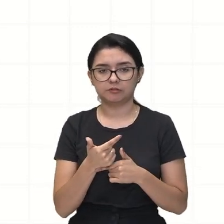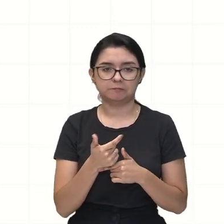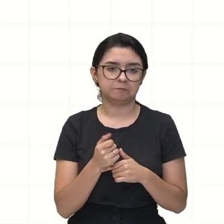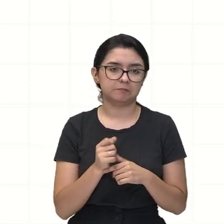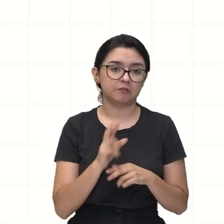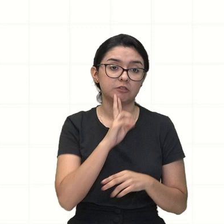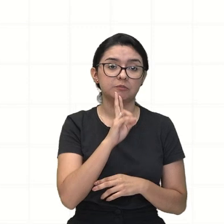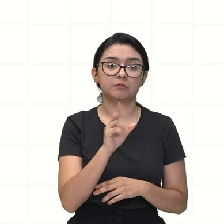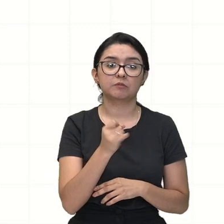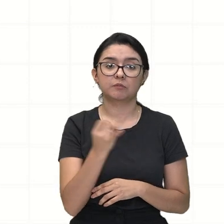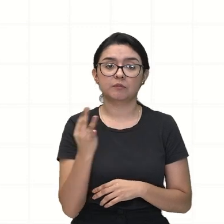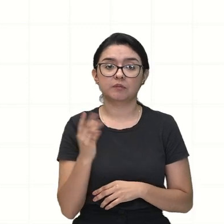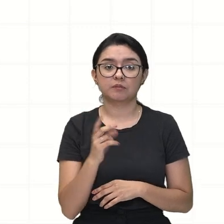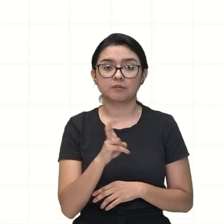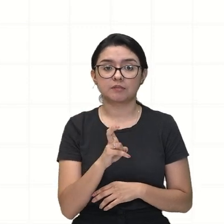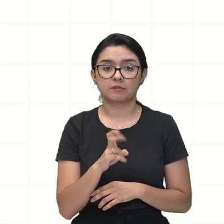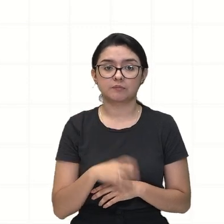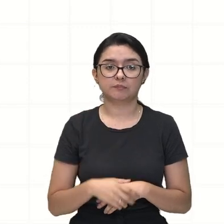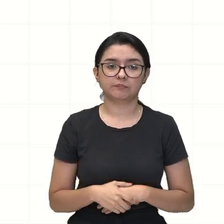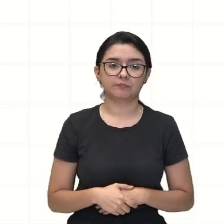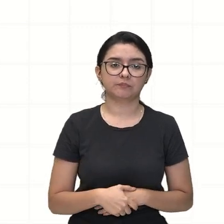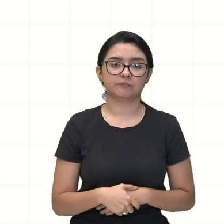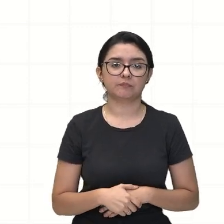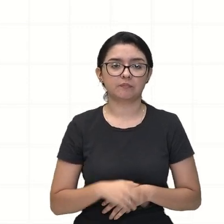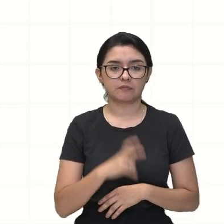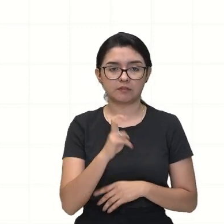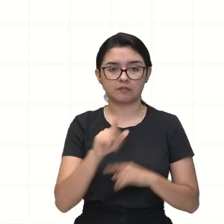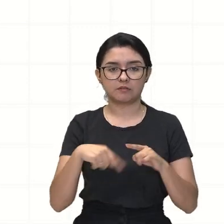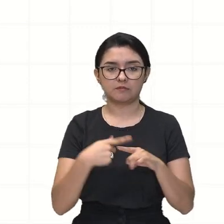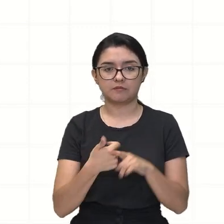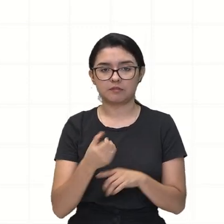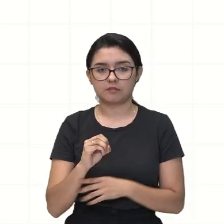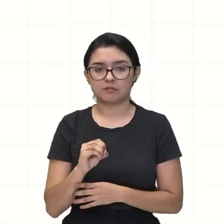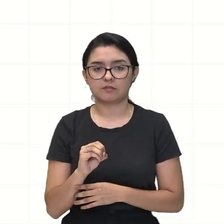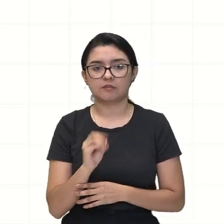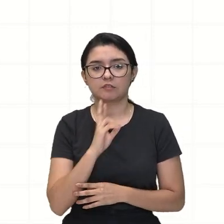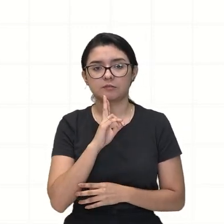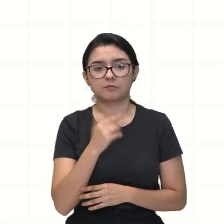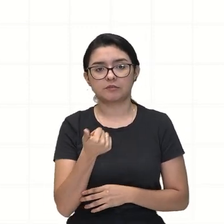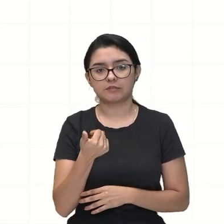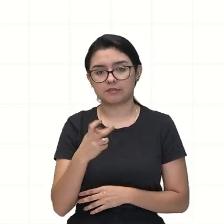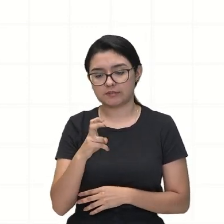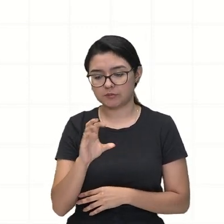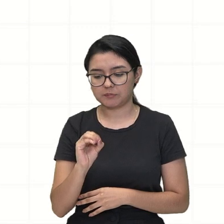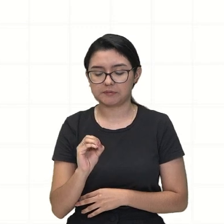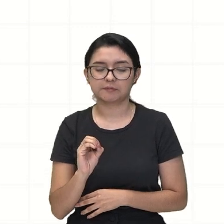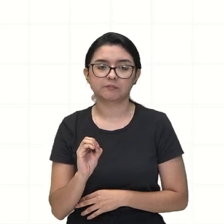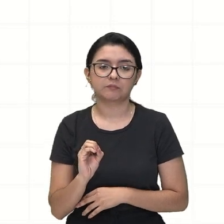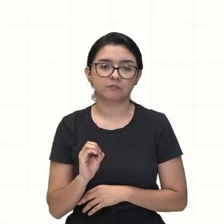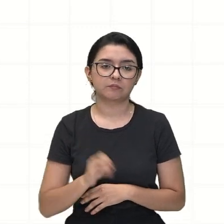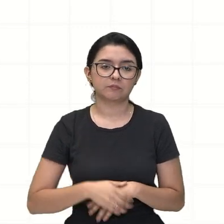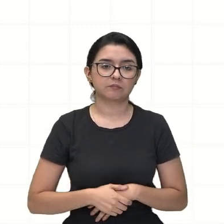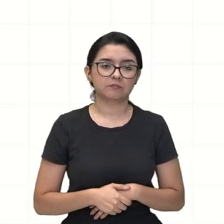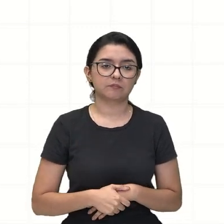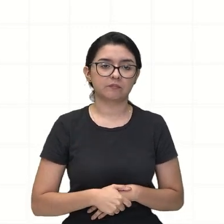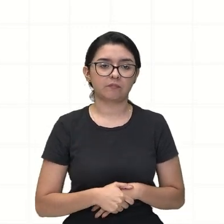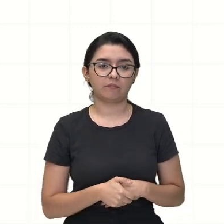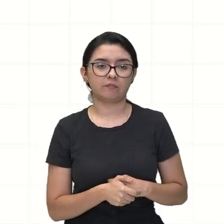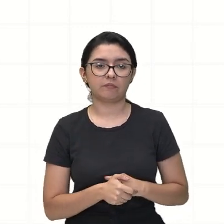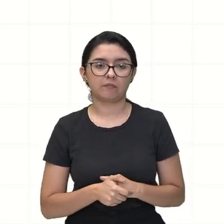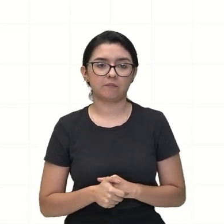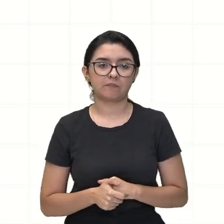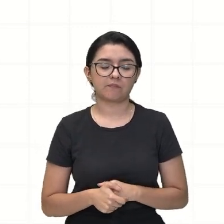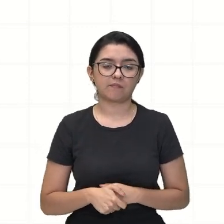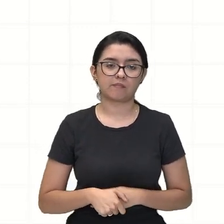dá quanto? 5. 5 vezes 10 vai dar 50. Então, nós vamos ter o quê?